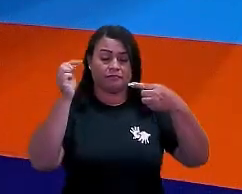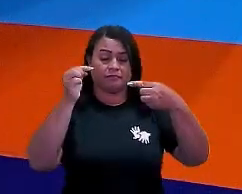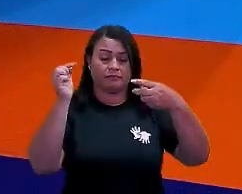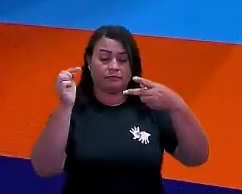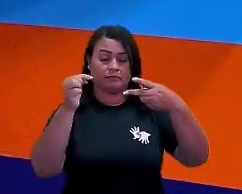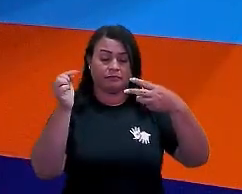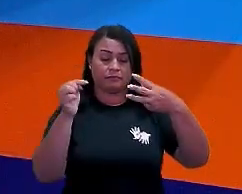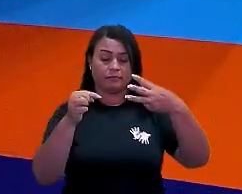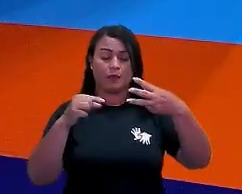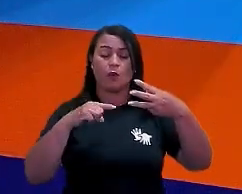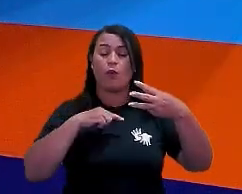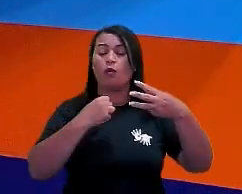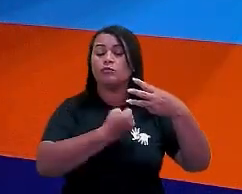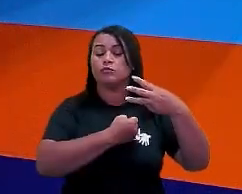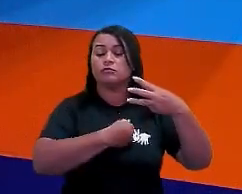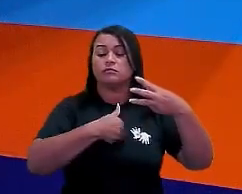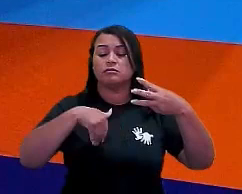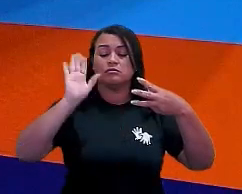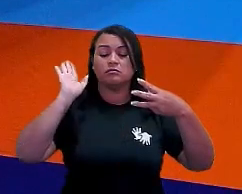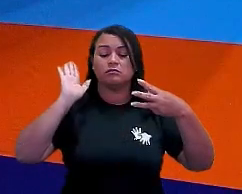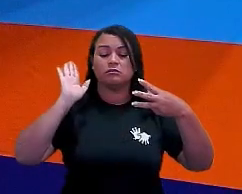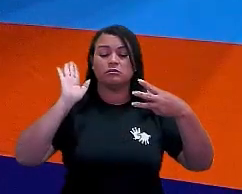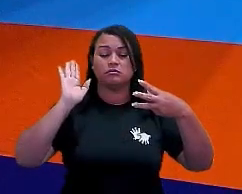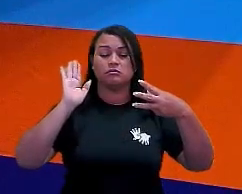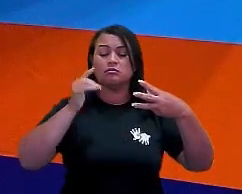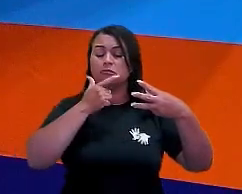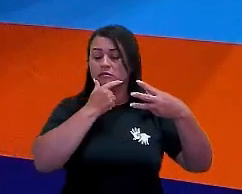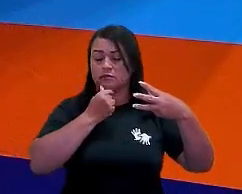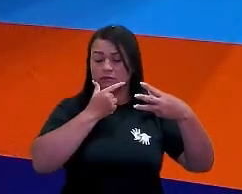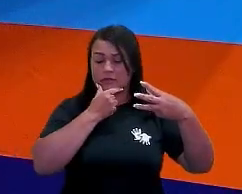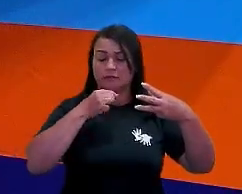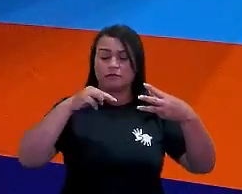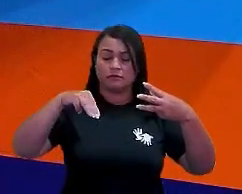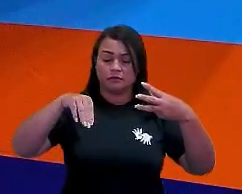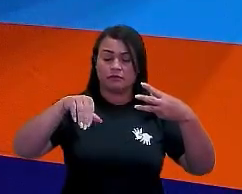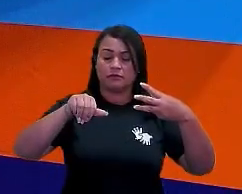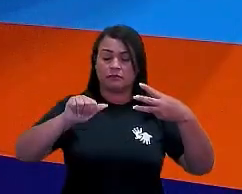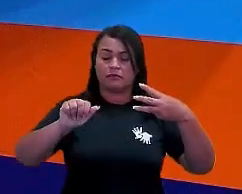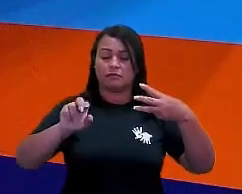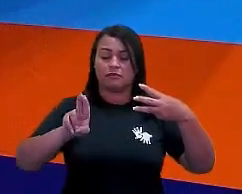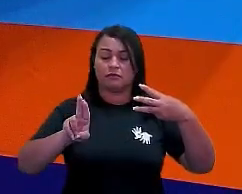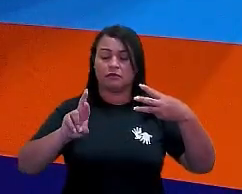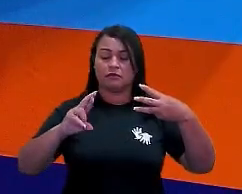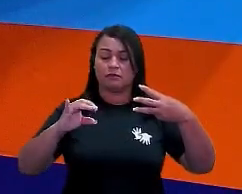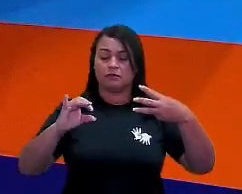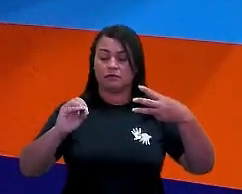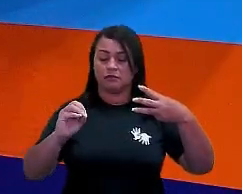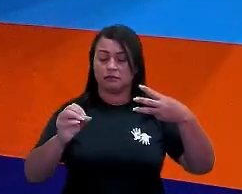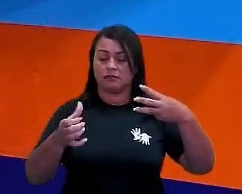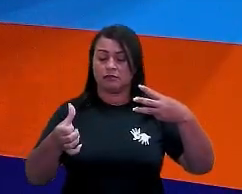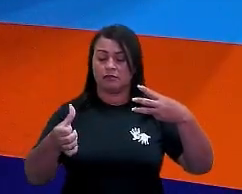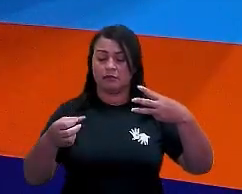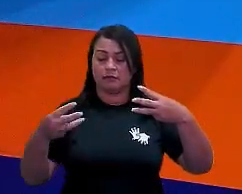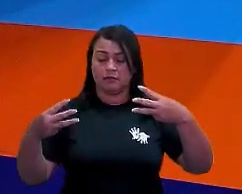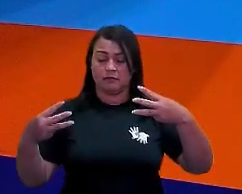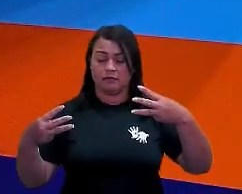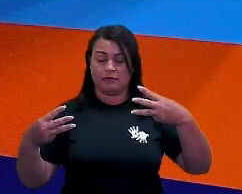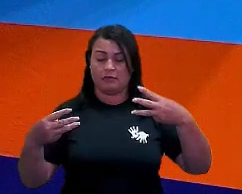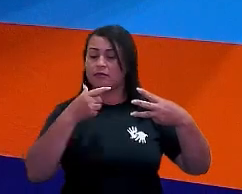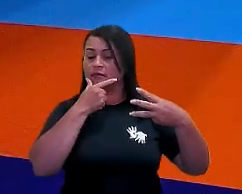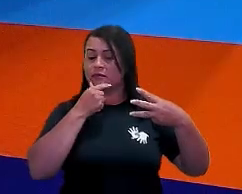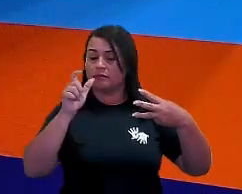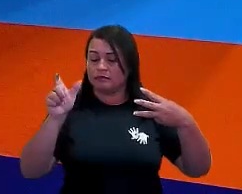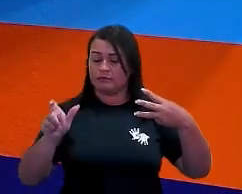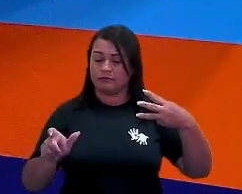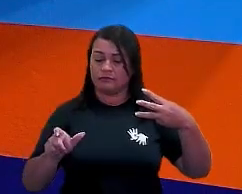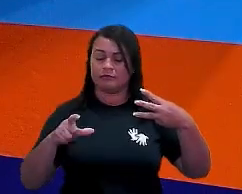aqui, qual é o número maior? Maurício, né? Que fez 63. Então, Maurício foi